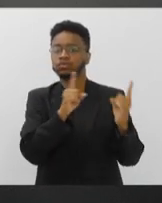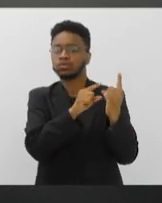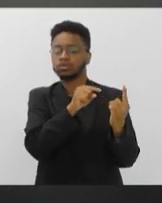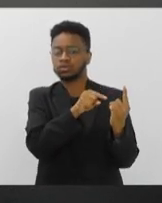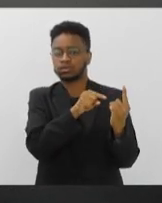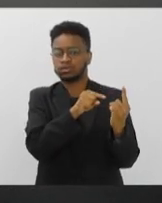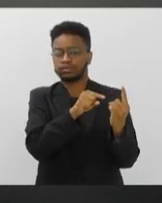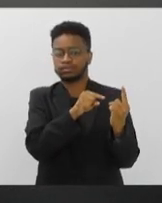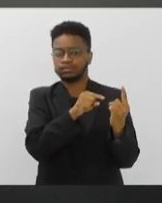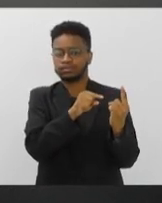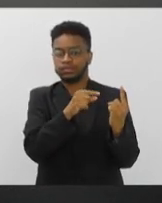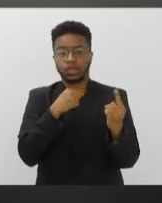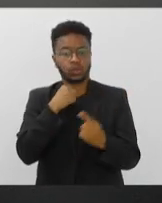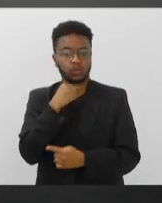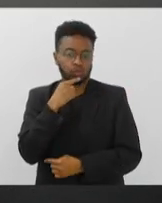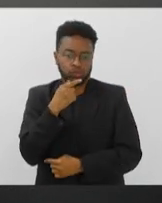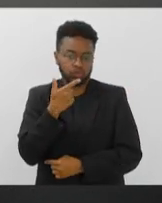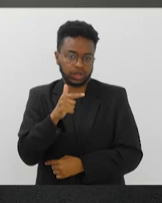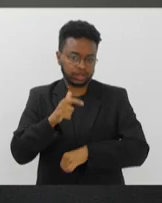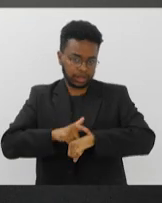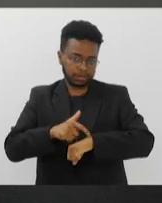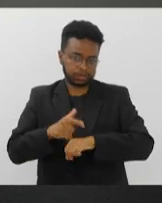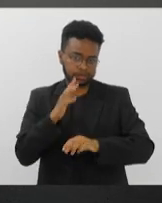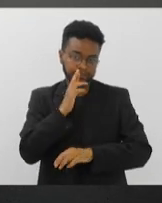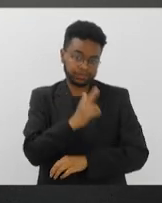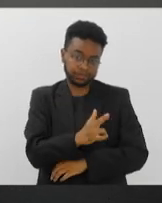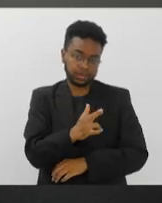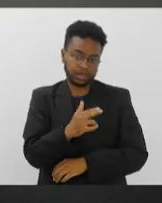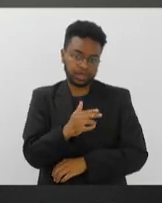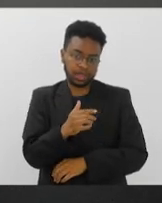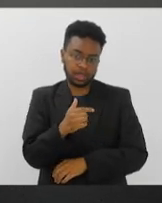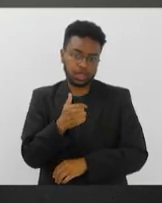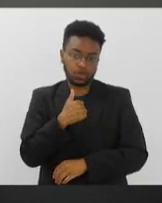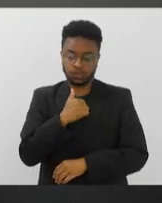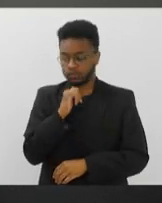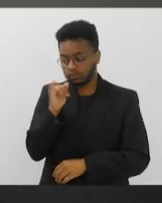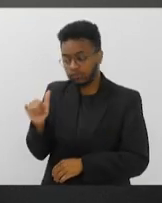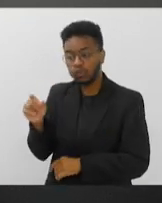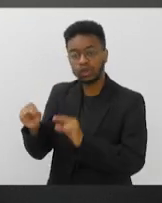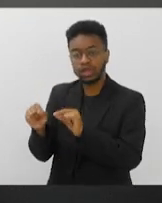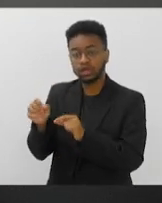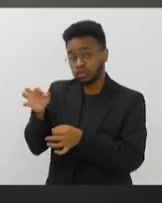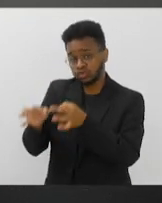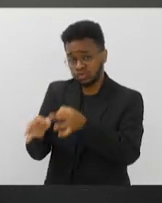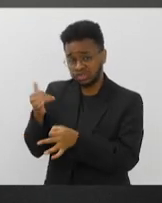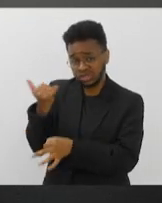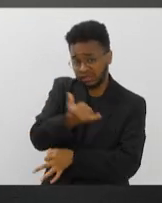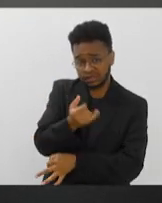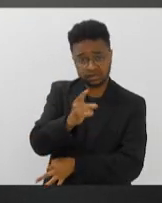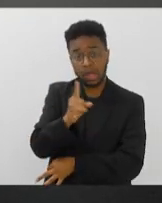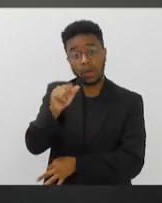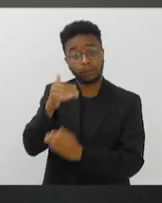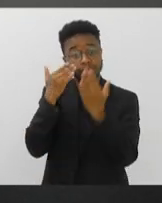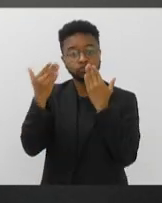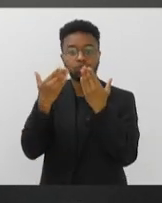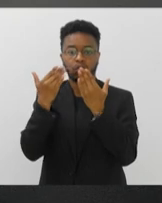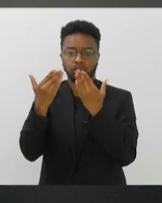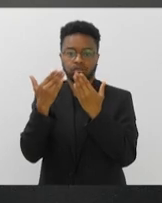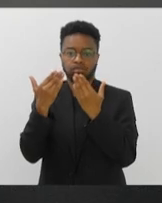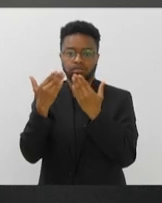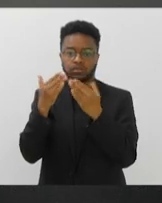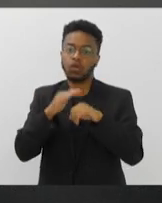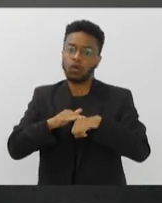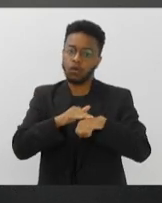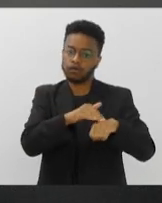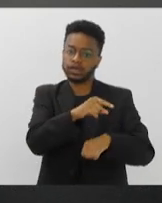eu não tive tempo de responder ele foi pouco antes tar mas eu vou dizer para ele não é você que fala não é o juiz que fala isso isso é o psicólogo né É